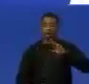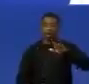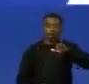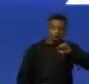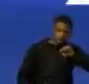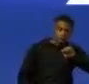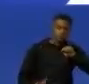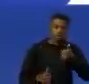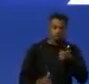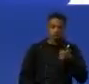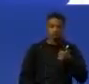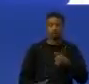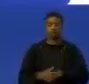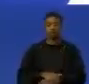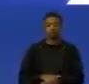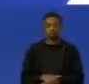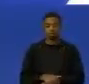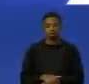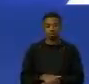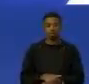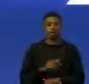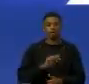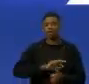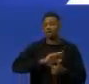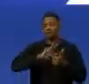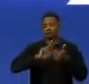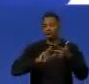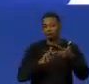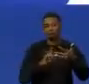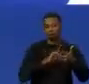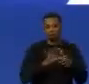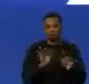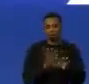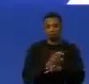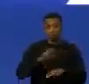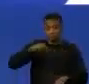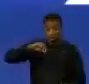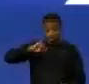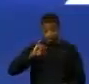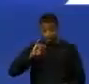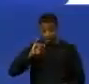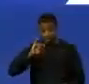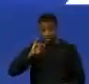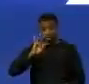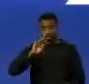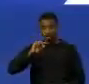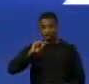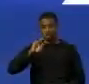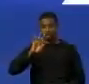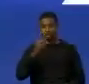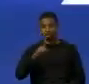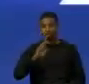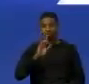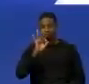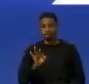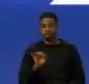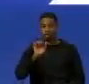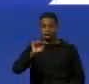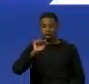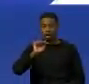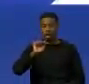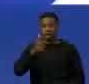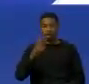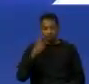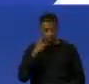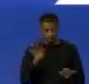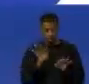a Nitrobacter, só que pode ter outras bactérias também. Tudo bem? Nitratação, letra A. Agora passando para a nossa